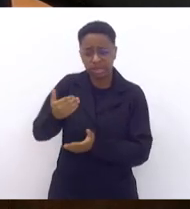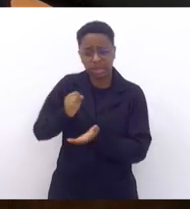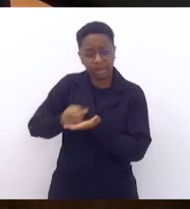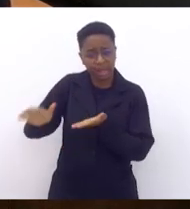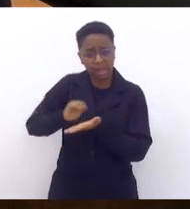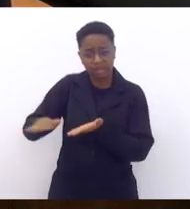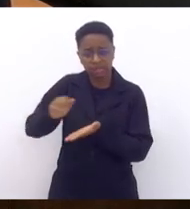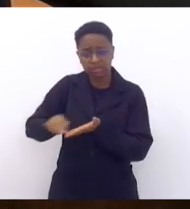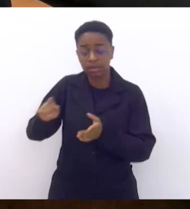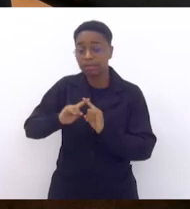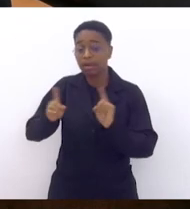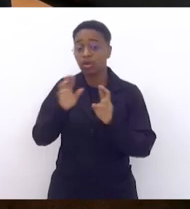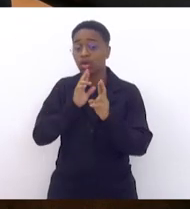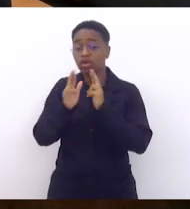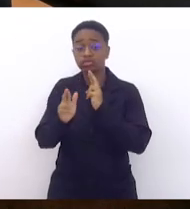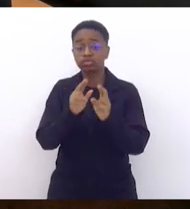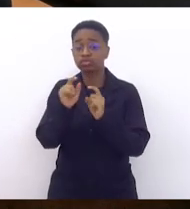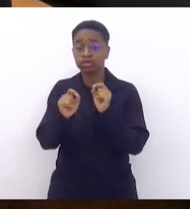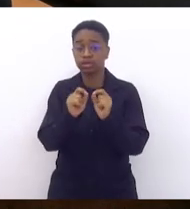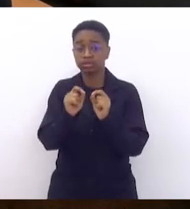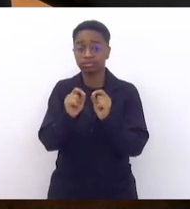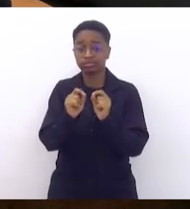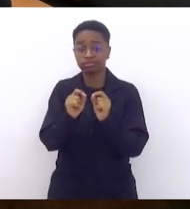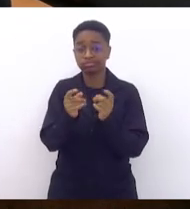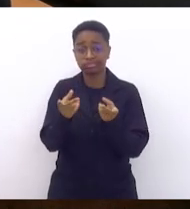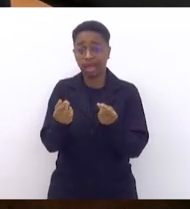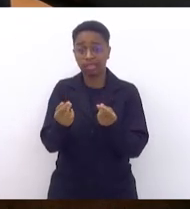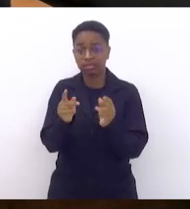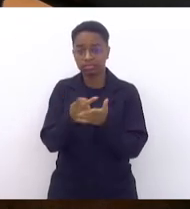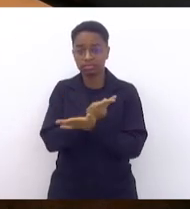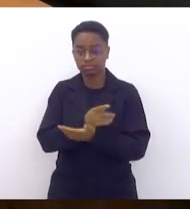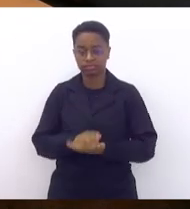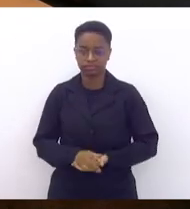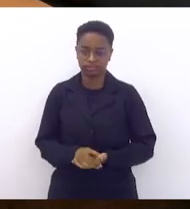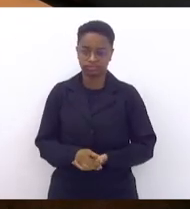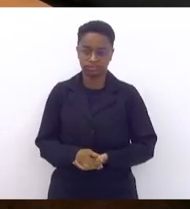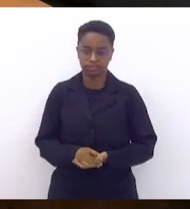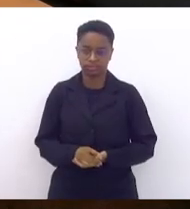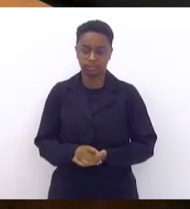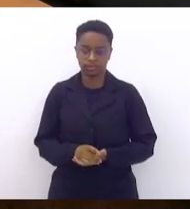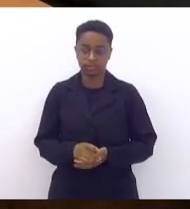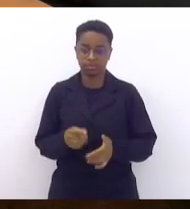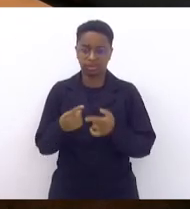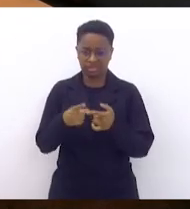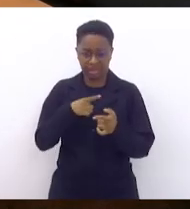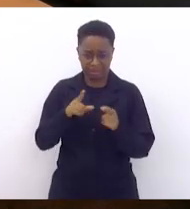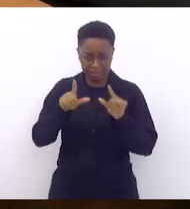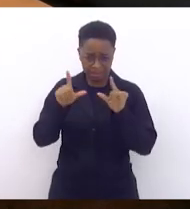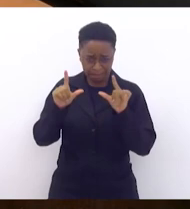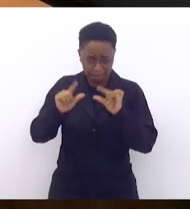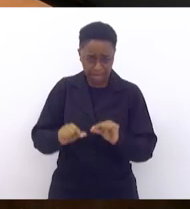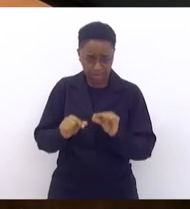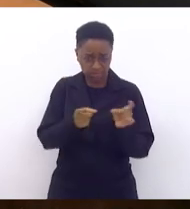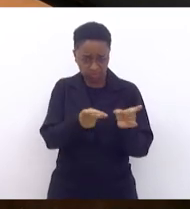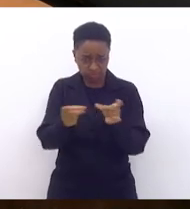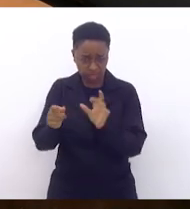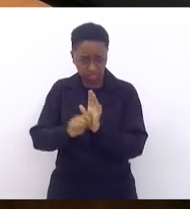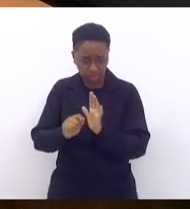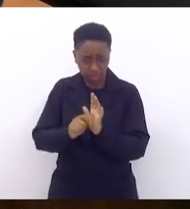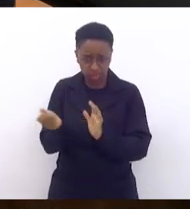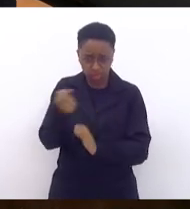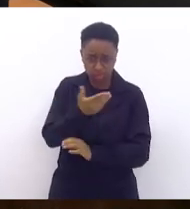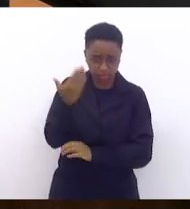Os resultados foram pífios. Não há menos traficantes do que havia antes, Não há